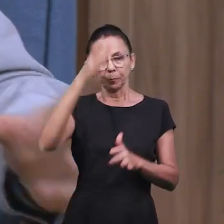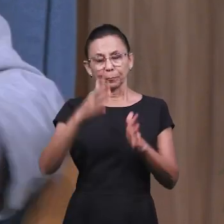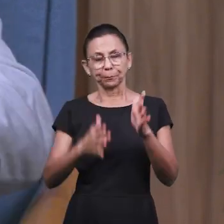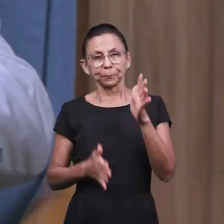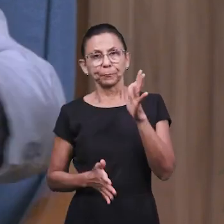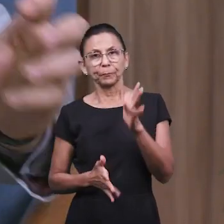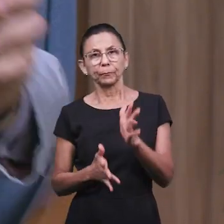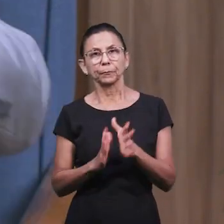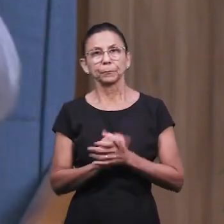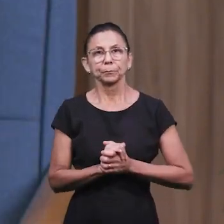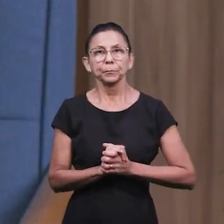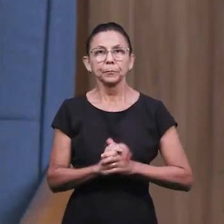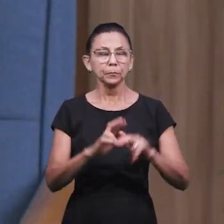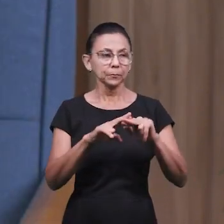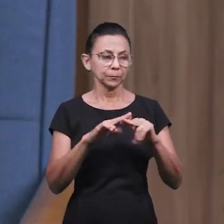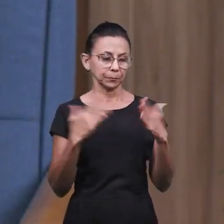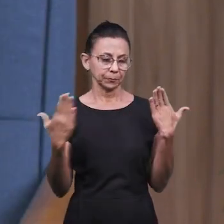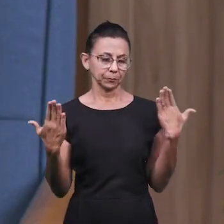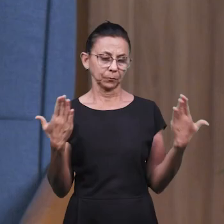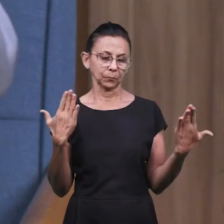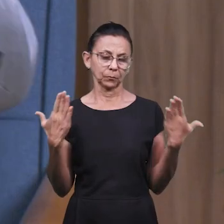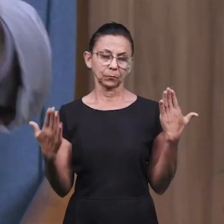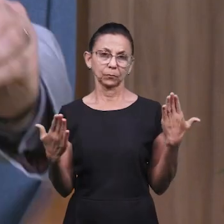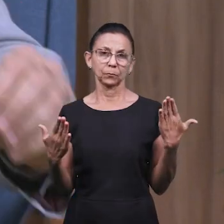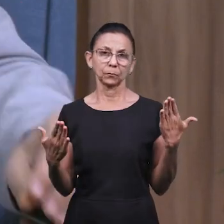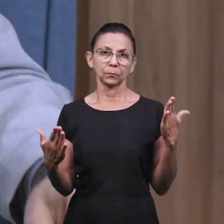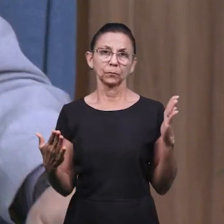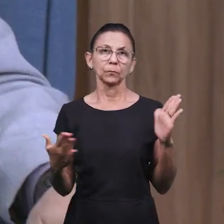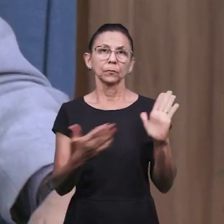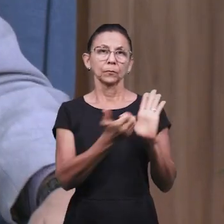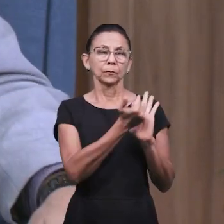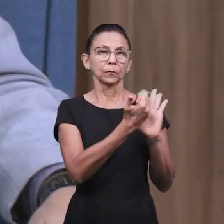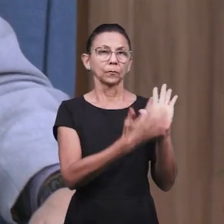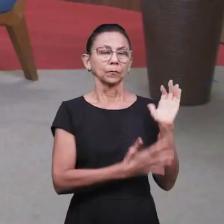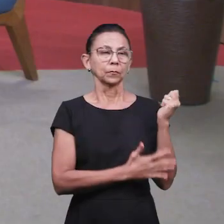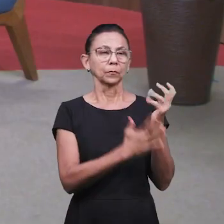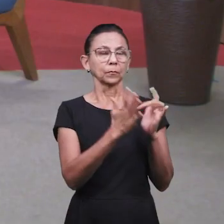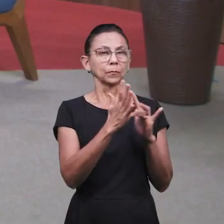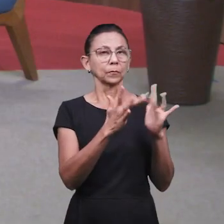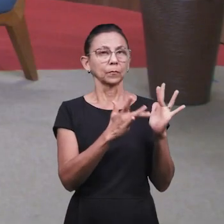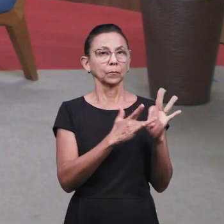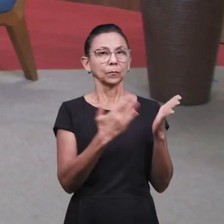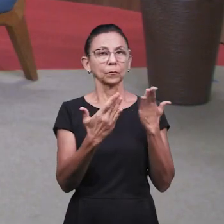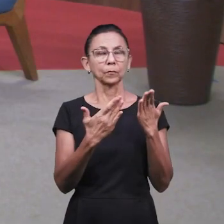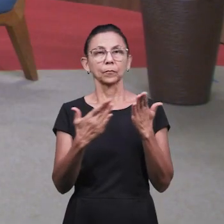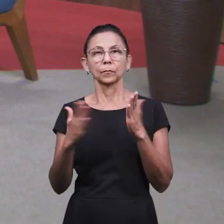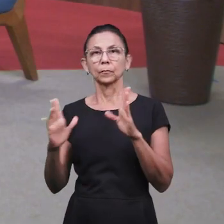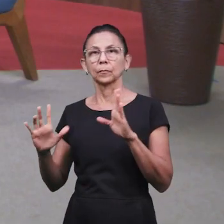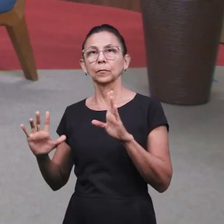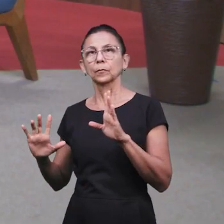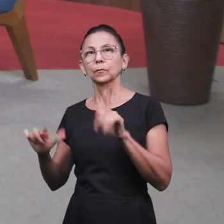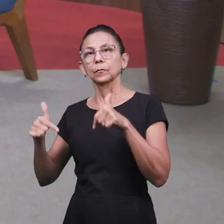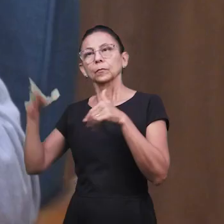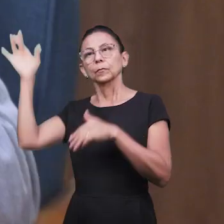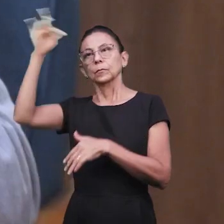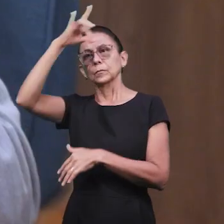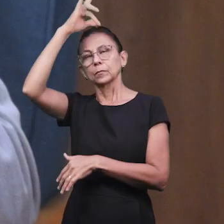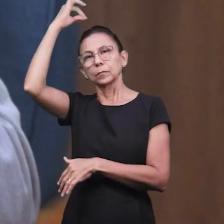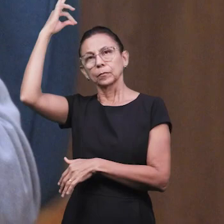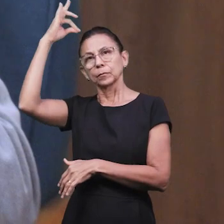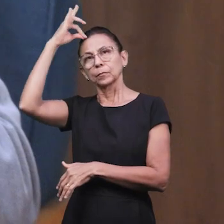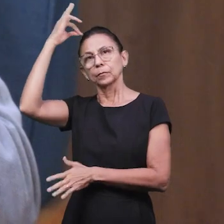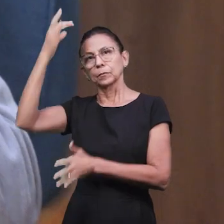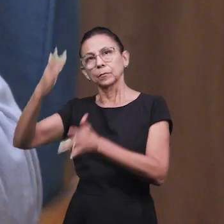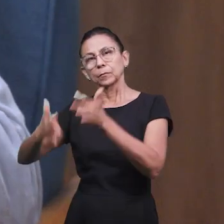uma associação que a gente sempre faz do sangue de Jesus com a operação do Espírito Santo. É por causa desse amor que o